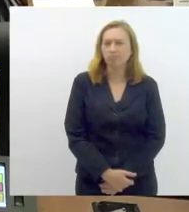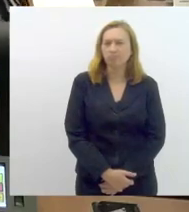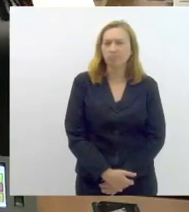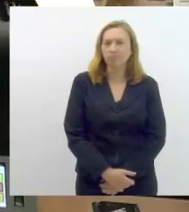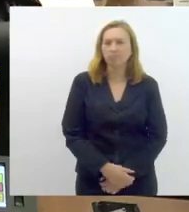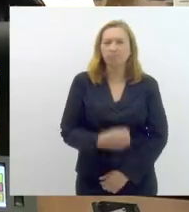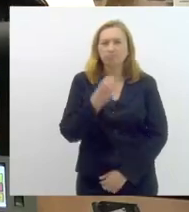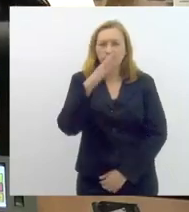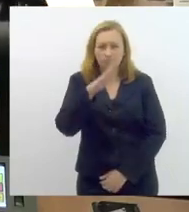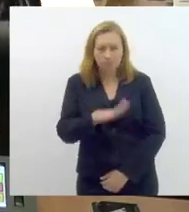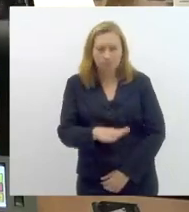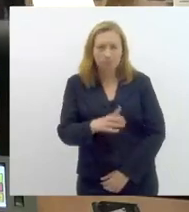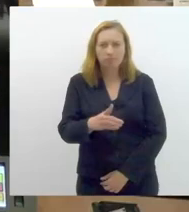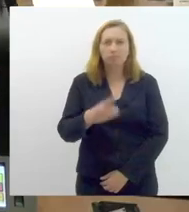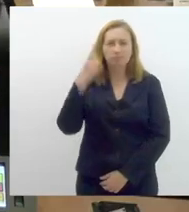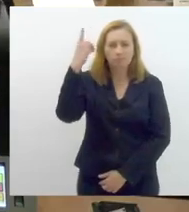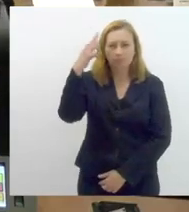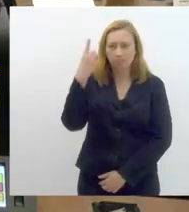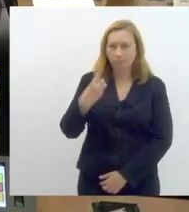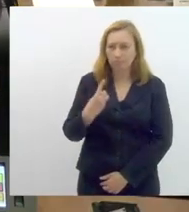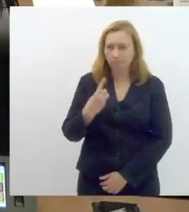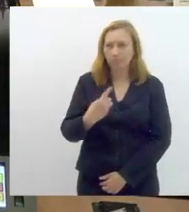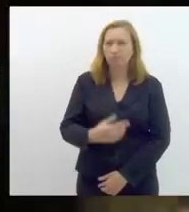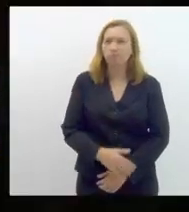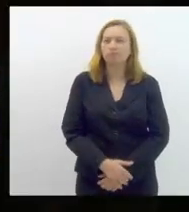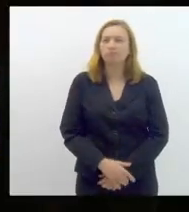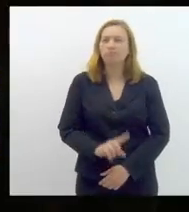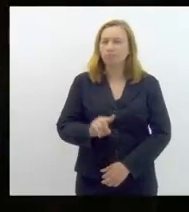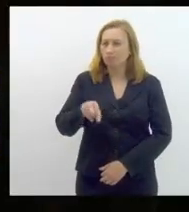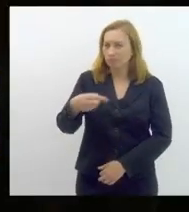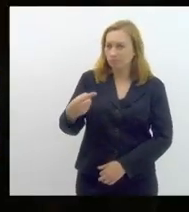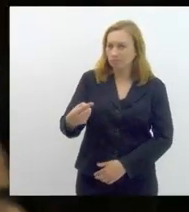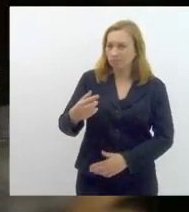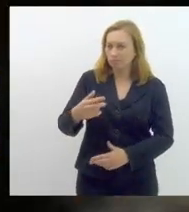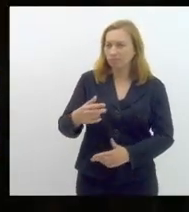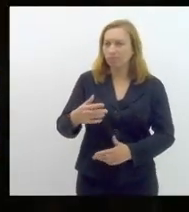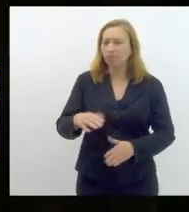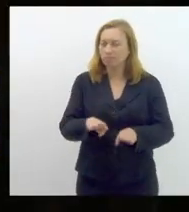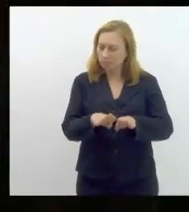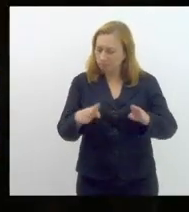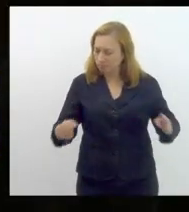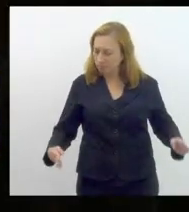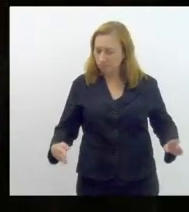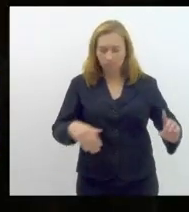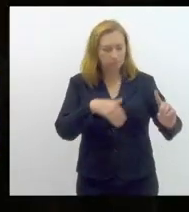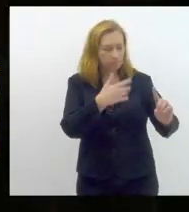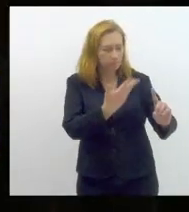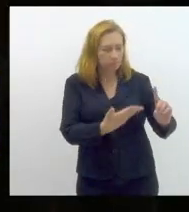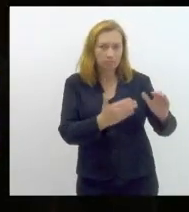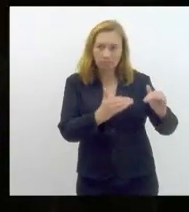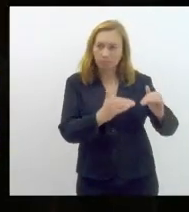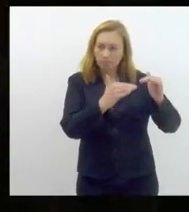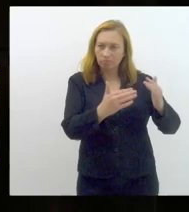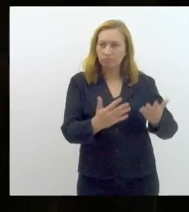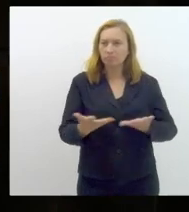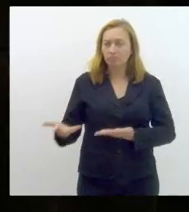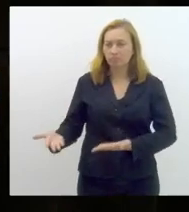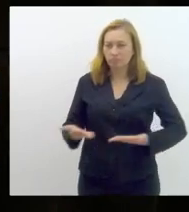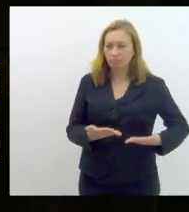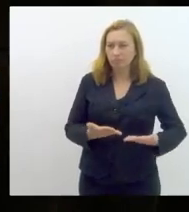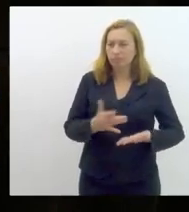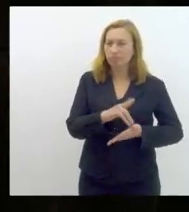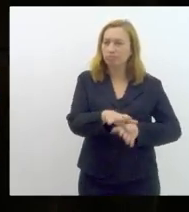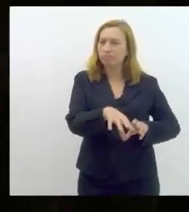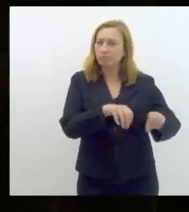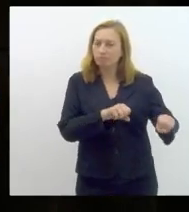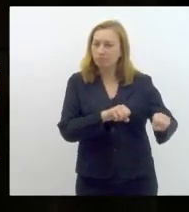Boa tarde, deputada Dani Monteiro, demais membros da mesa de honra. Convido para receber seu diploma